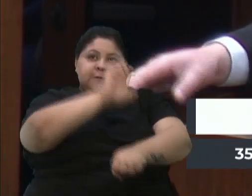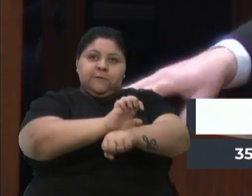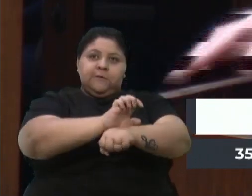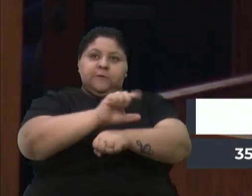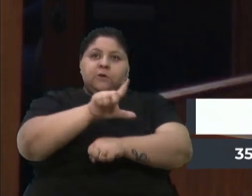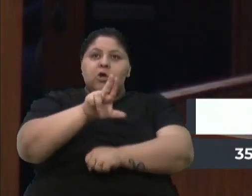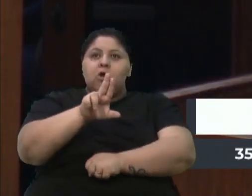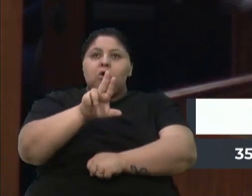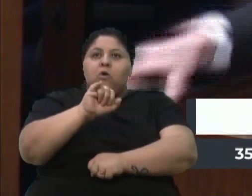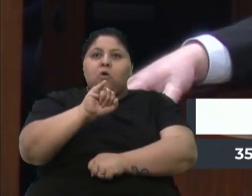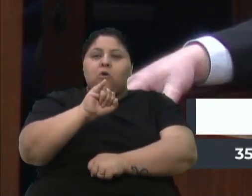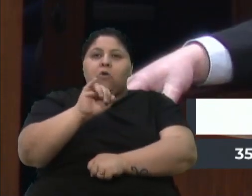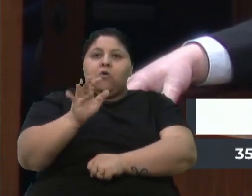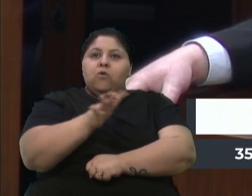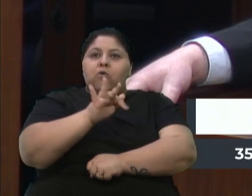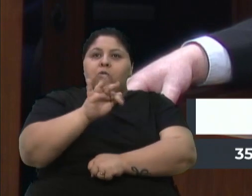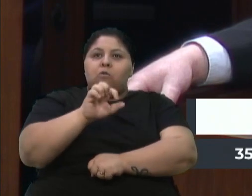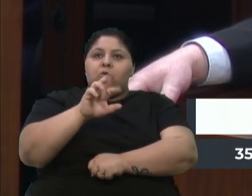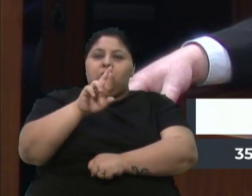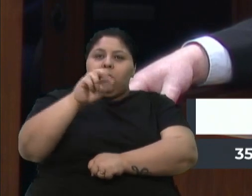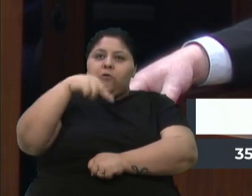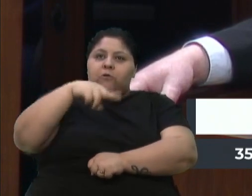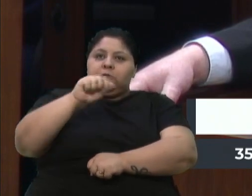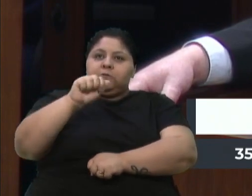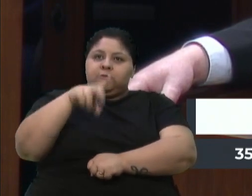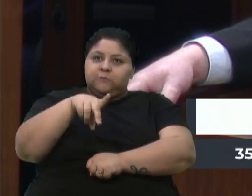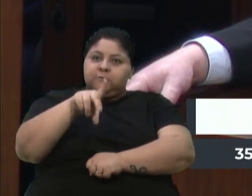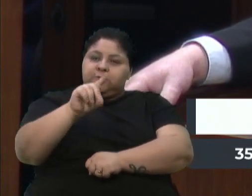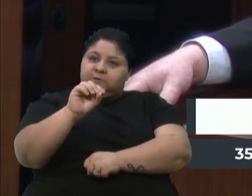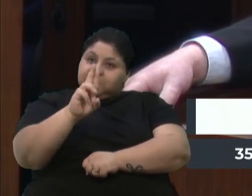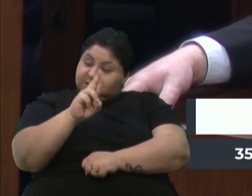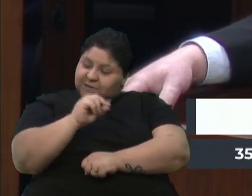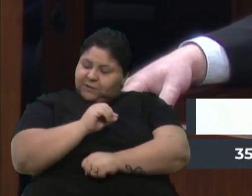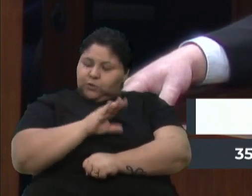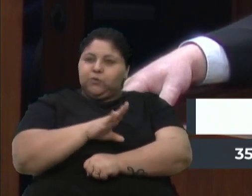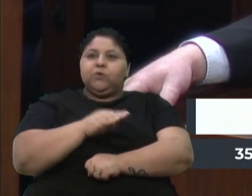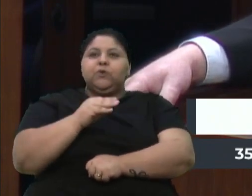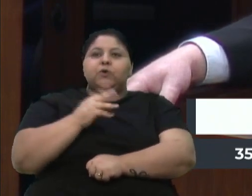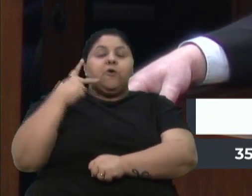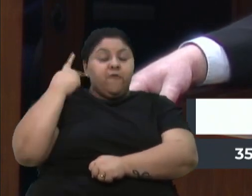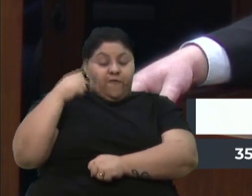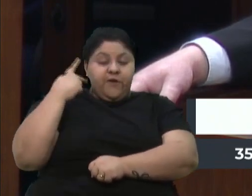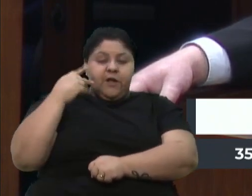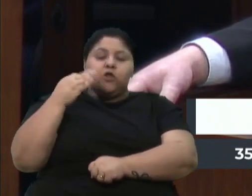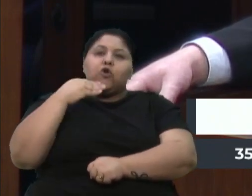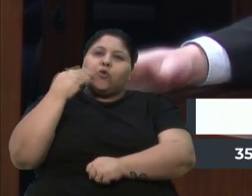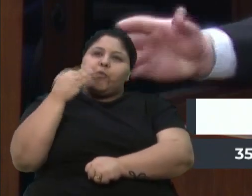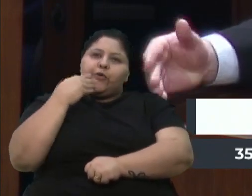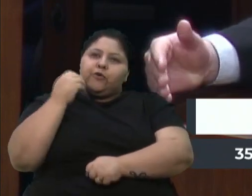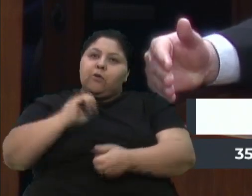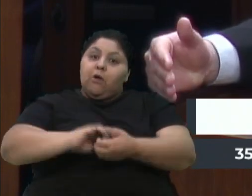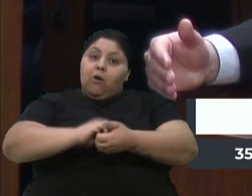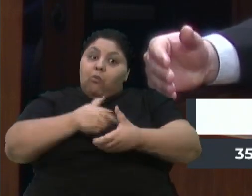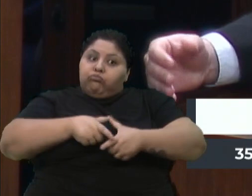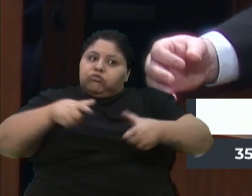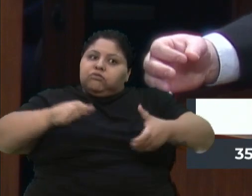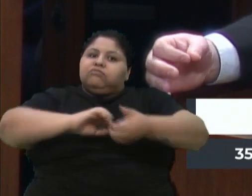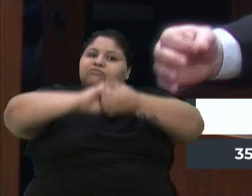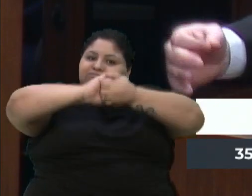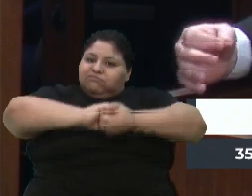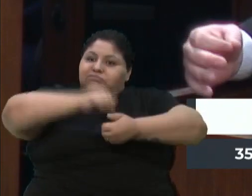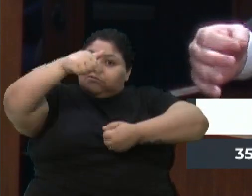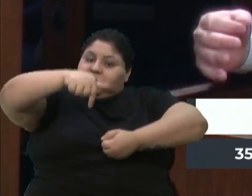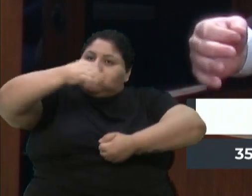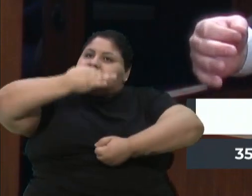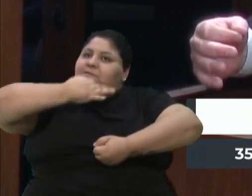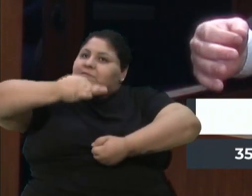Fernando, vereador Bortola, que tem sido um grande parceiro de Caxias do Sul. Ele ficou um dia todo aqui em Caxias, mostramos